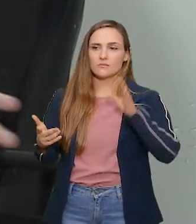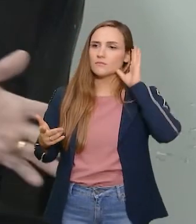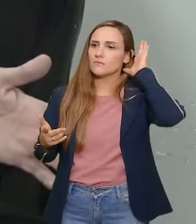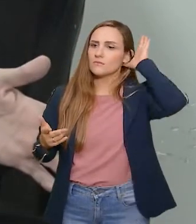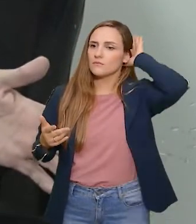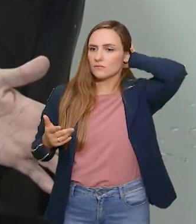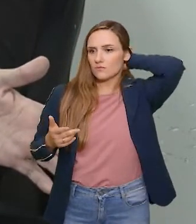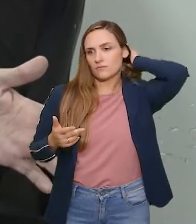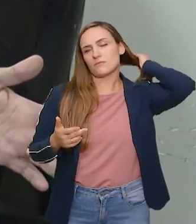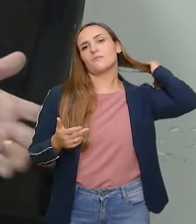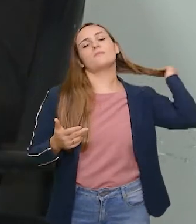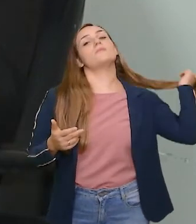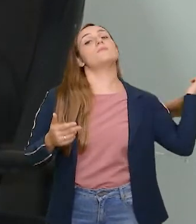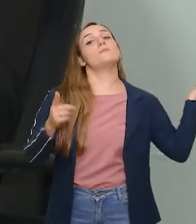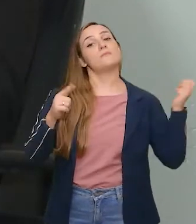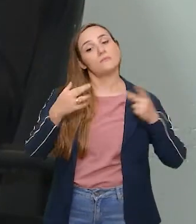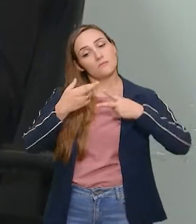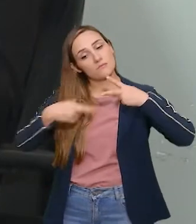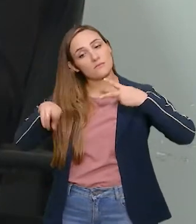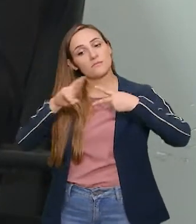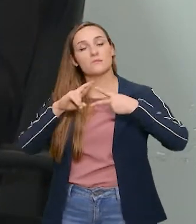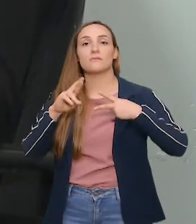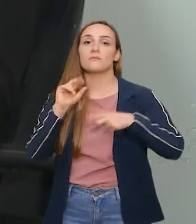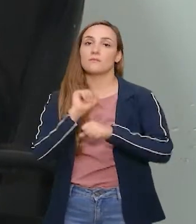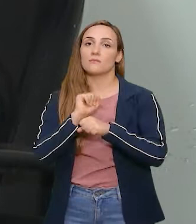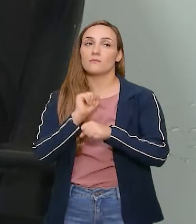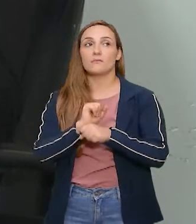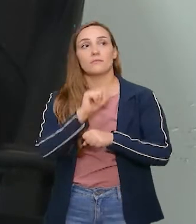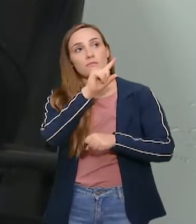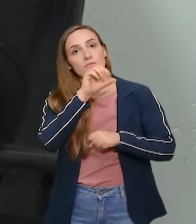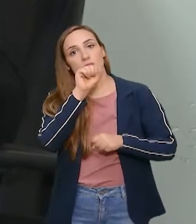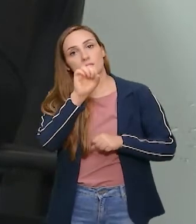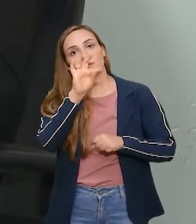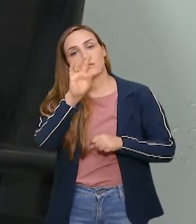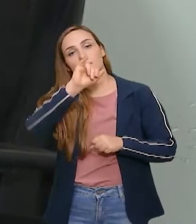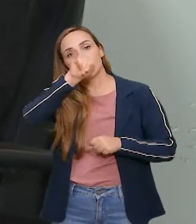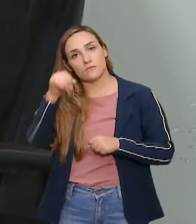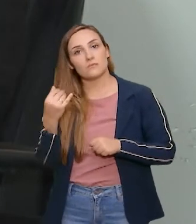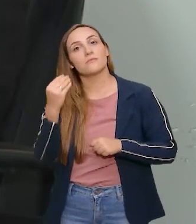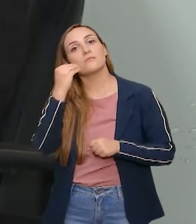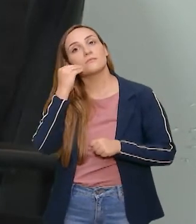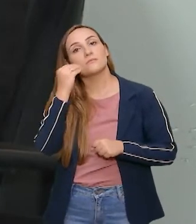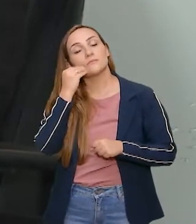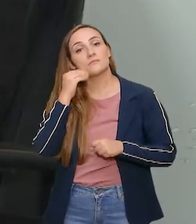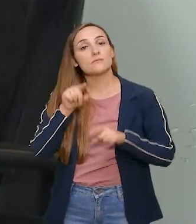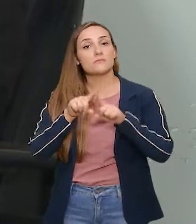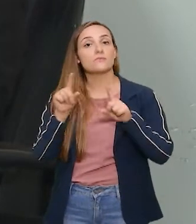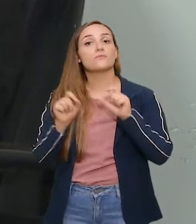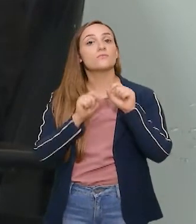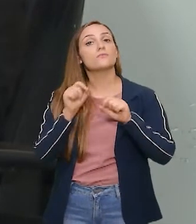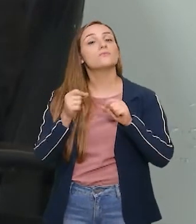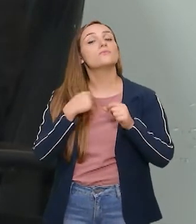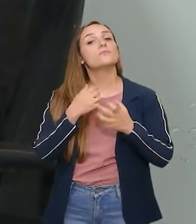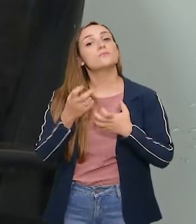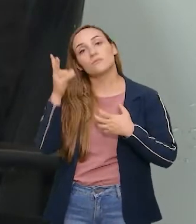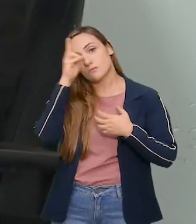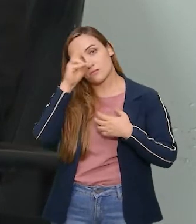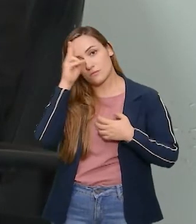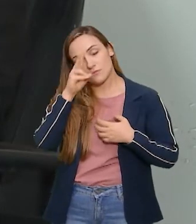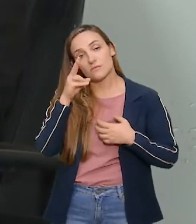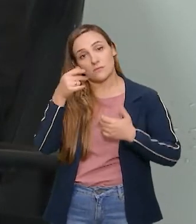como dano moral ricochete. Então isso está em sede de recurso, talvez vai chegar lá no STJ, a gente vai tentar isso. Lembrando